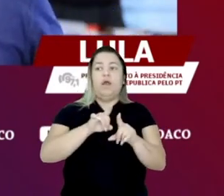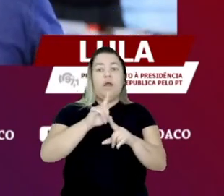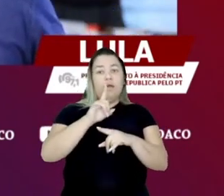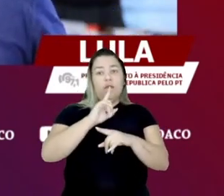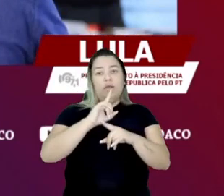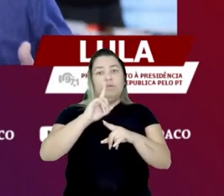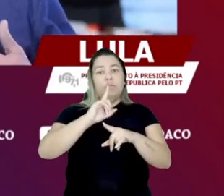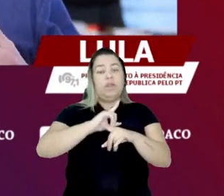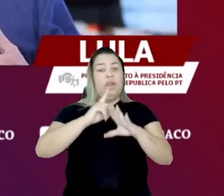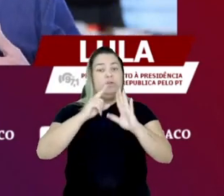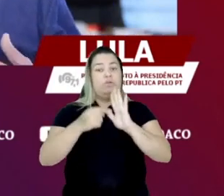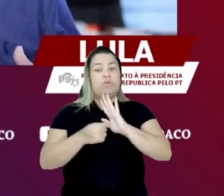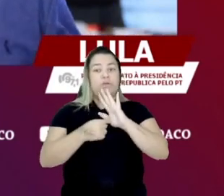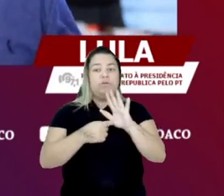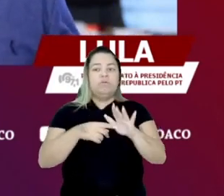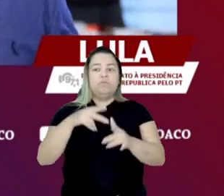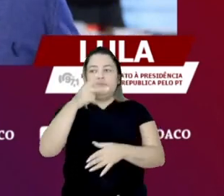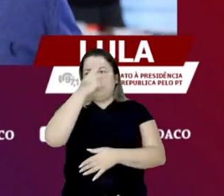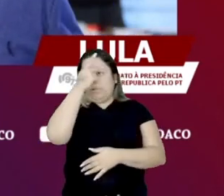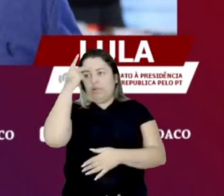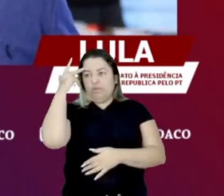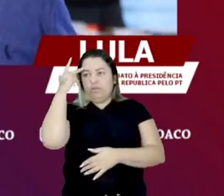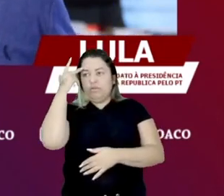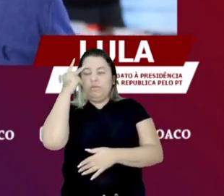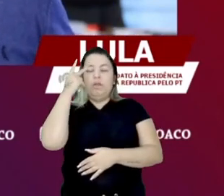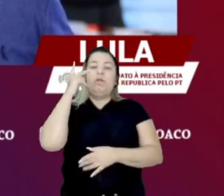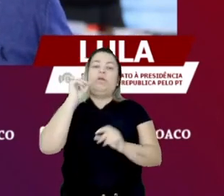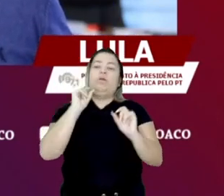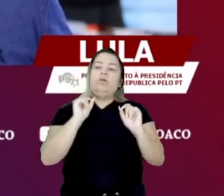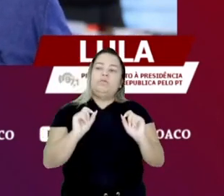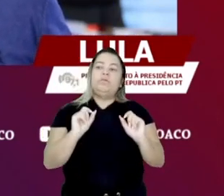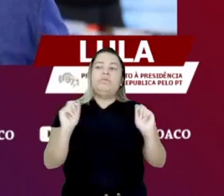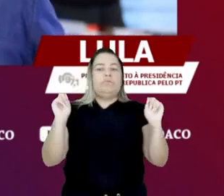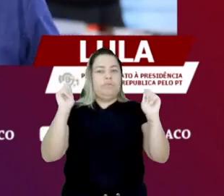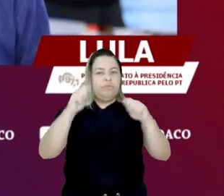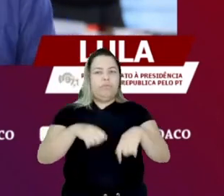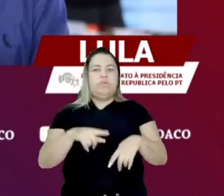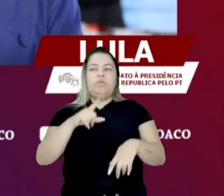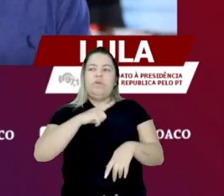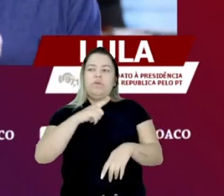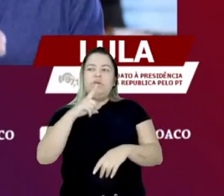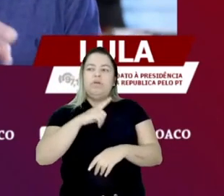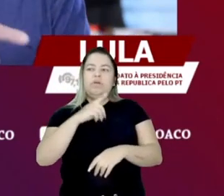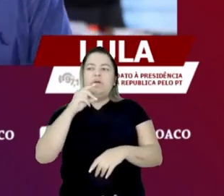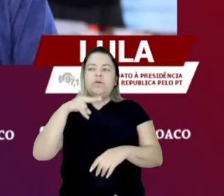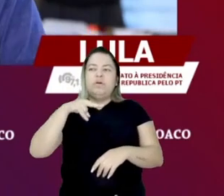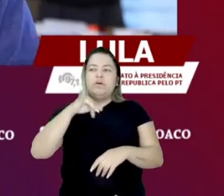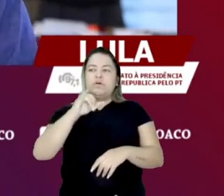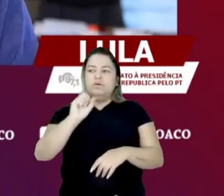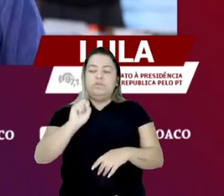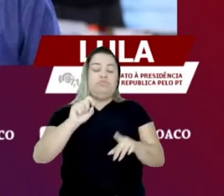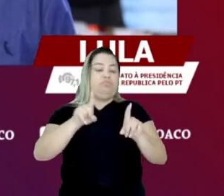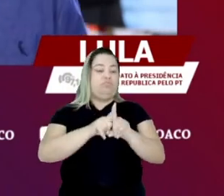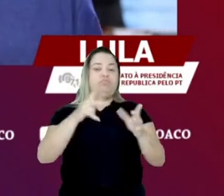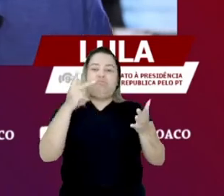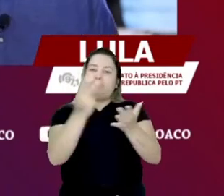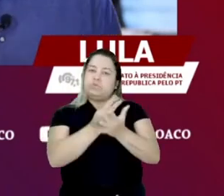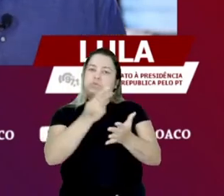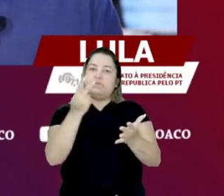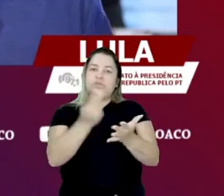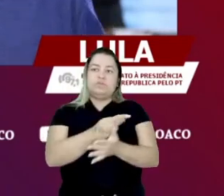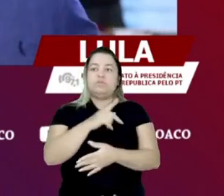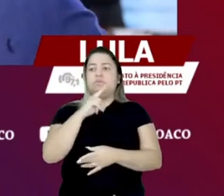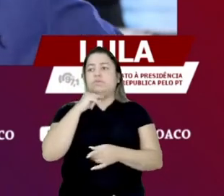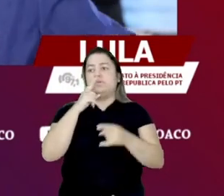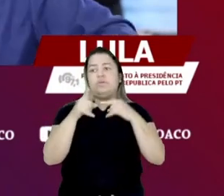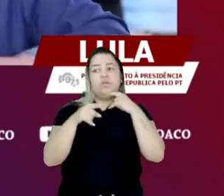denunciou, a pessoa é aprovada e a pessoa vai exercer o cargo. Se um cidadão, seja na Petrobras, seja na rádio que